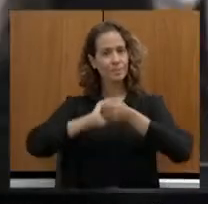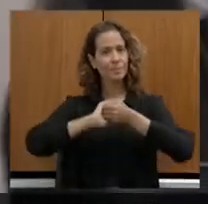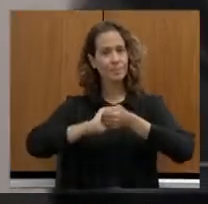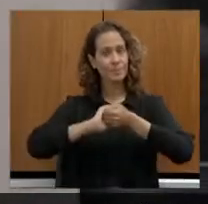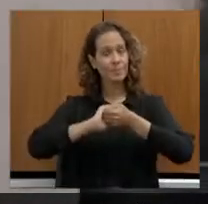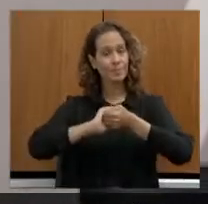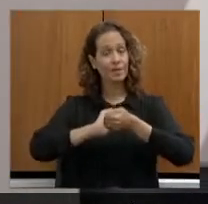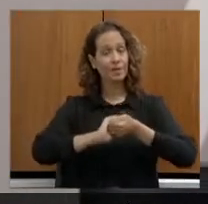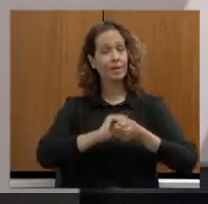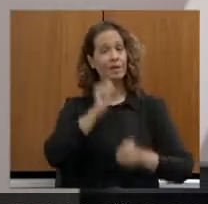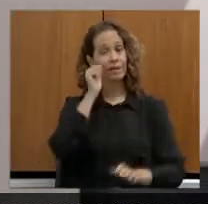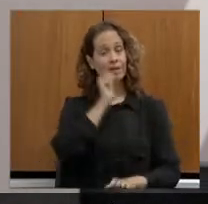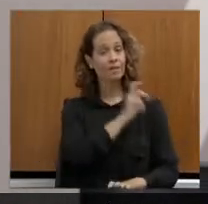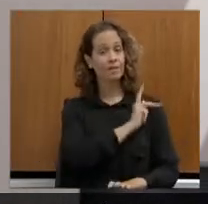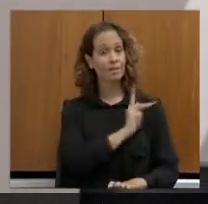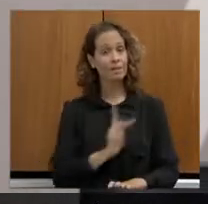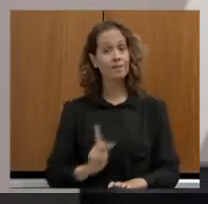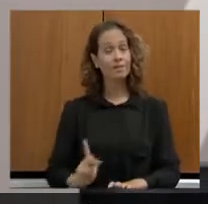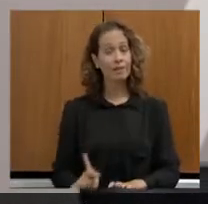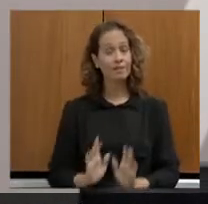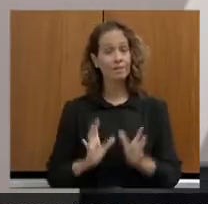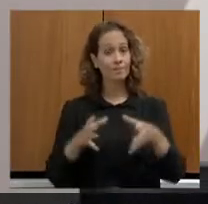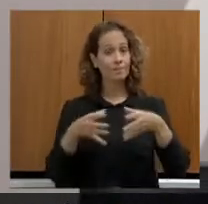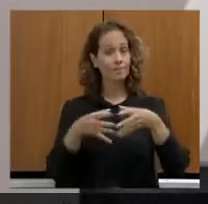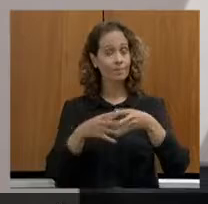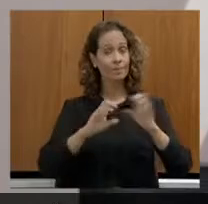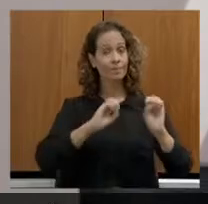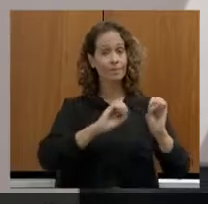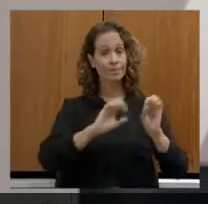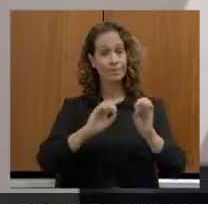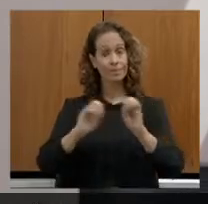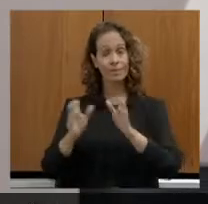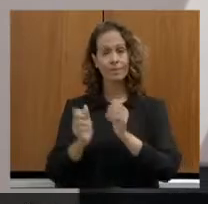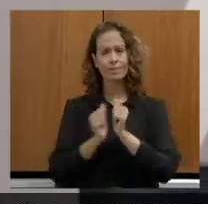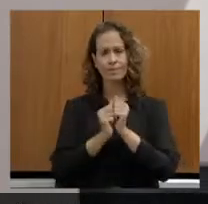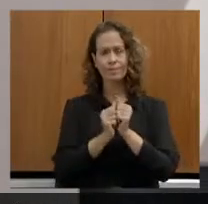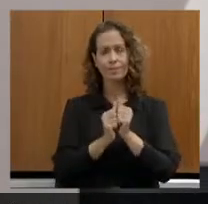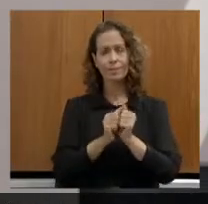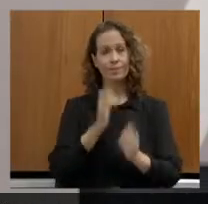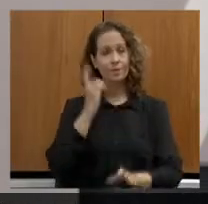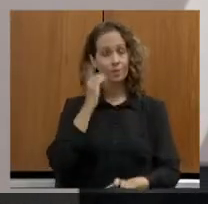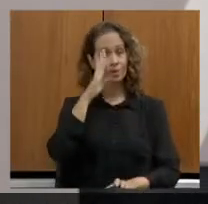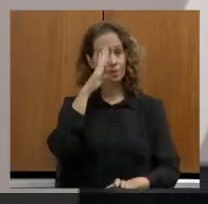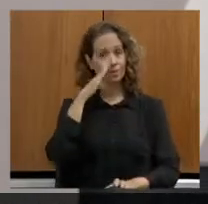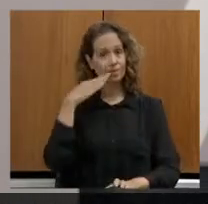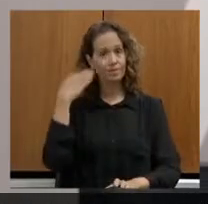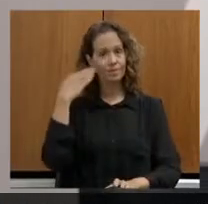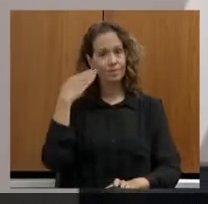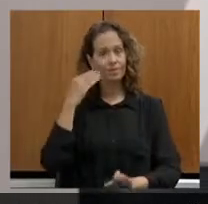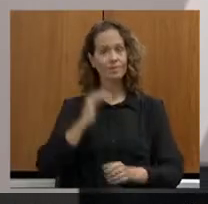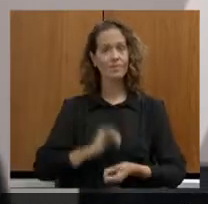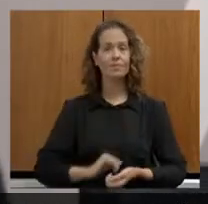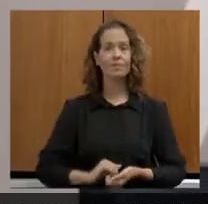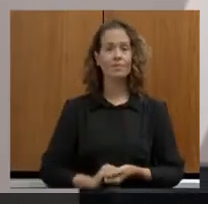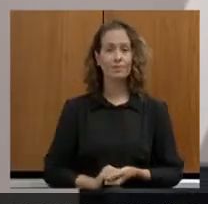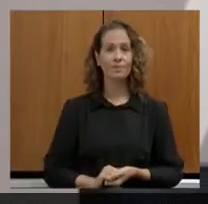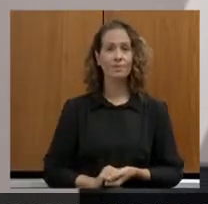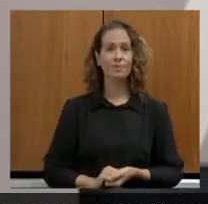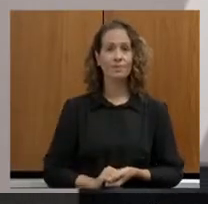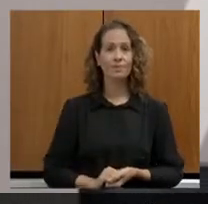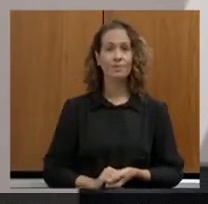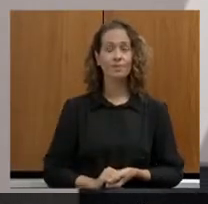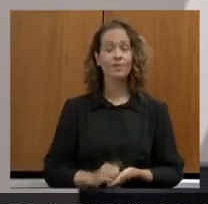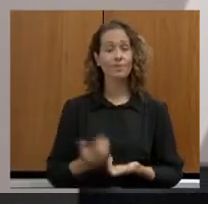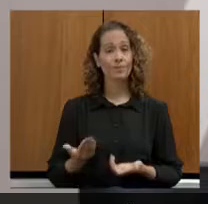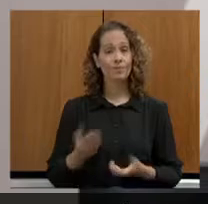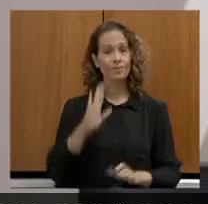a Presidenta da comissão de educação companheira aí Deputado Beatriz Cerqueira na pessoa da